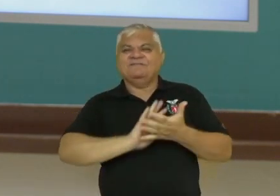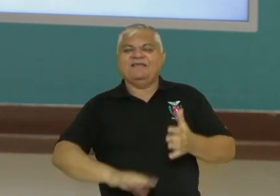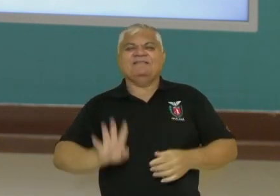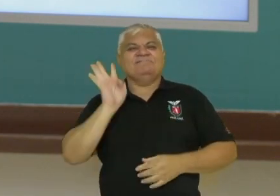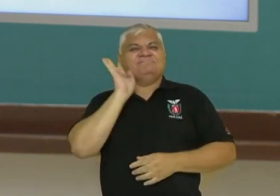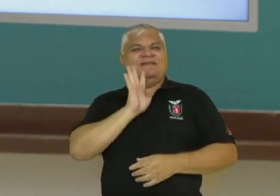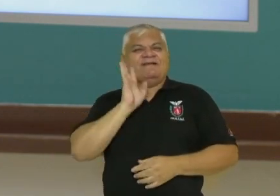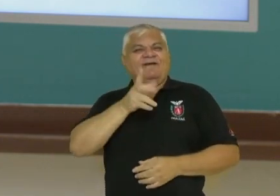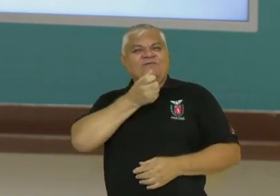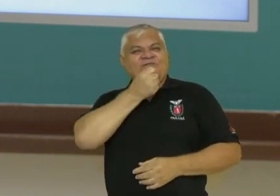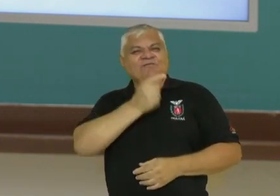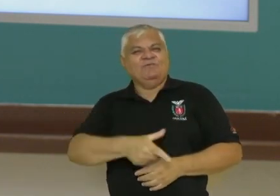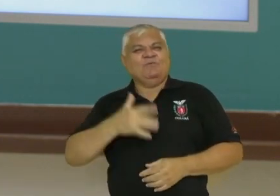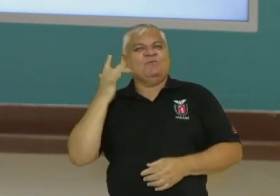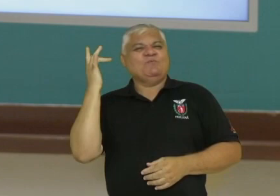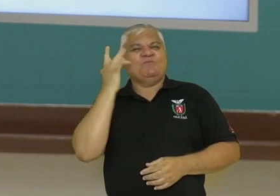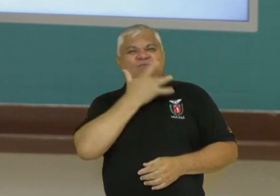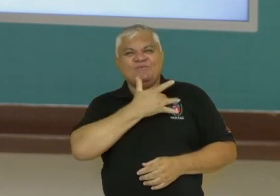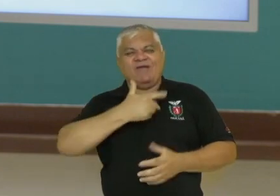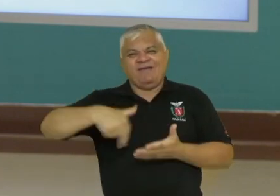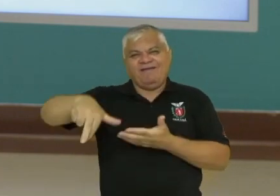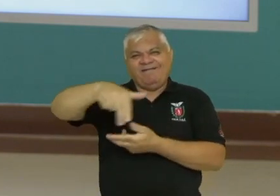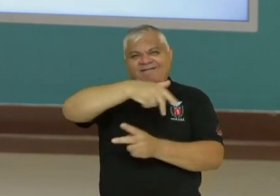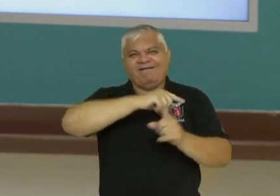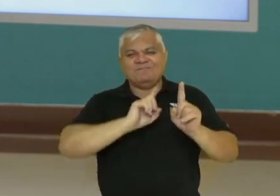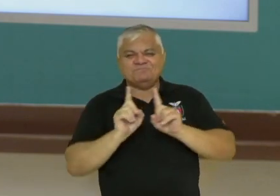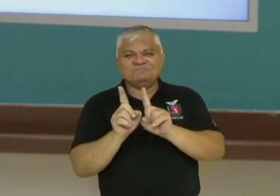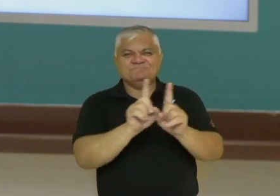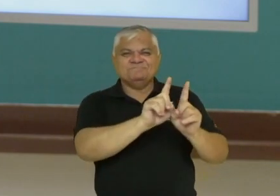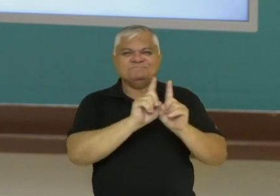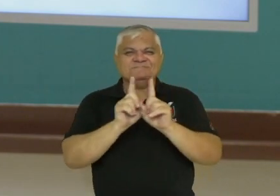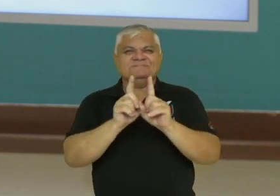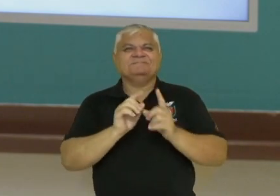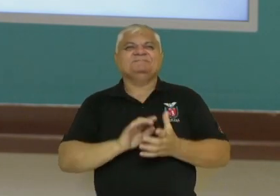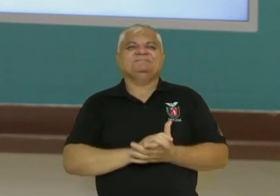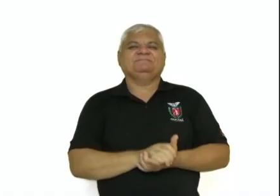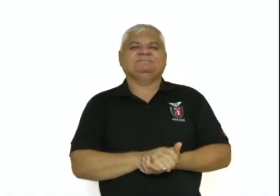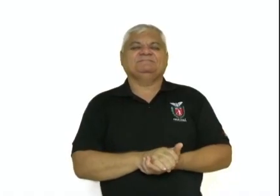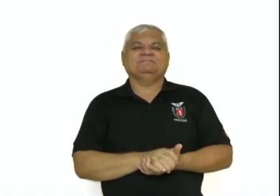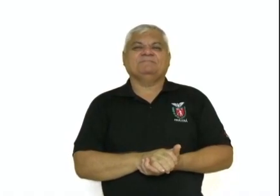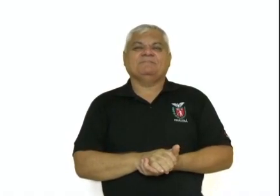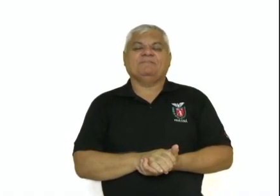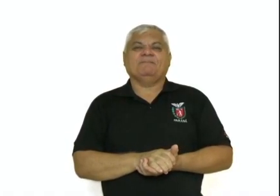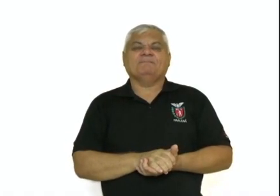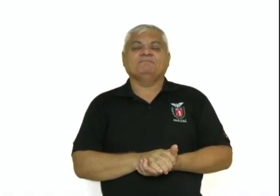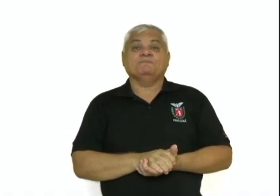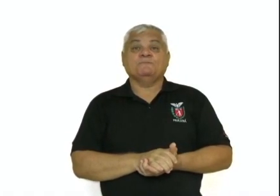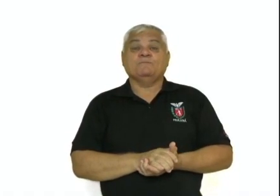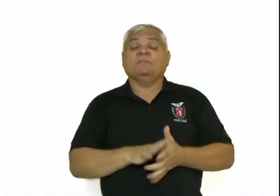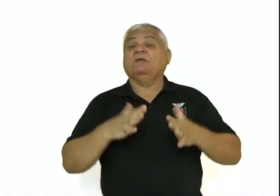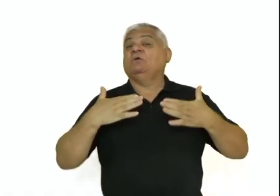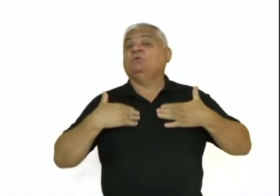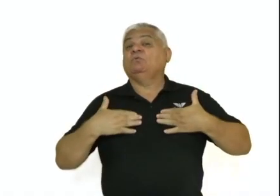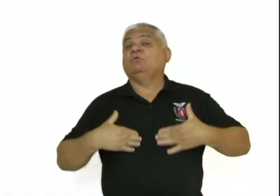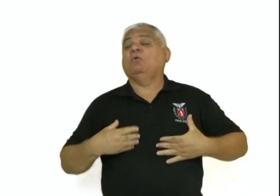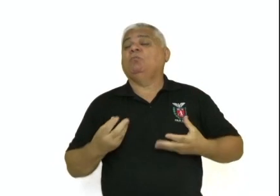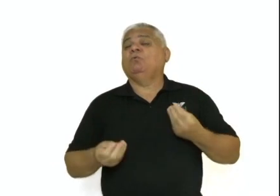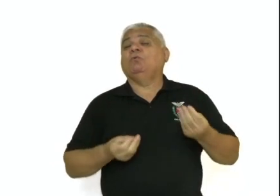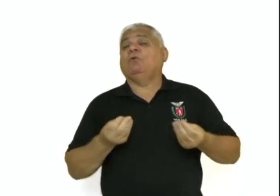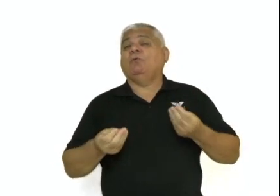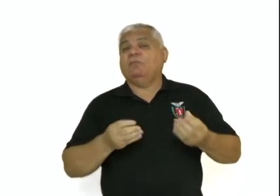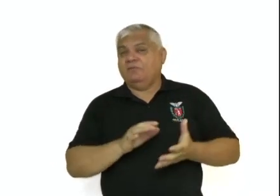uma atividade gostosa, como a dança de salão. E o corpo na dança de salão? Então,